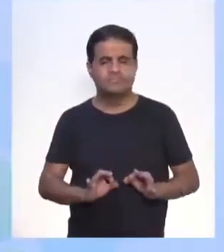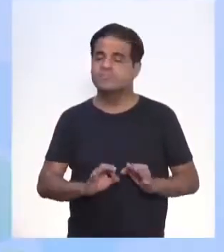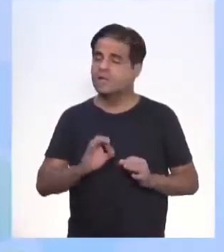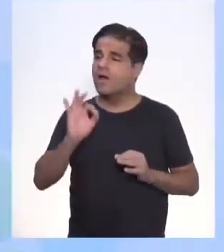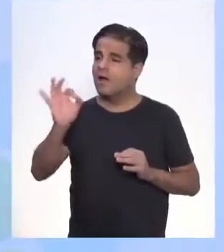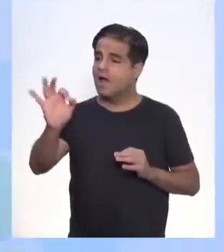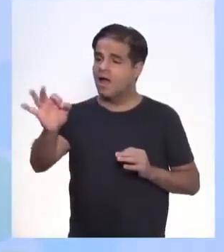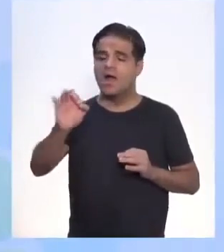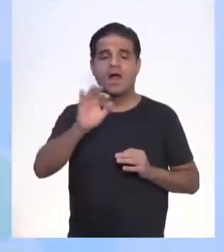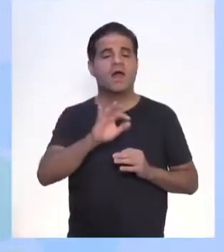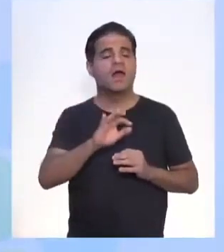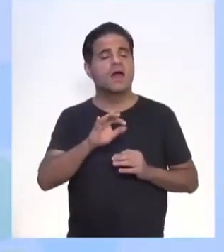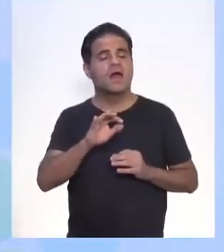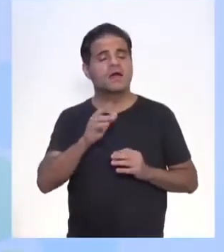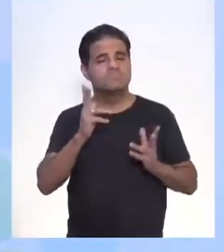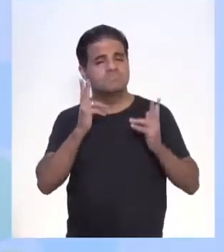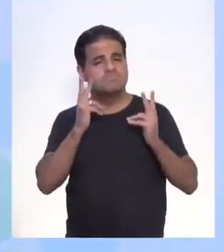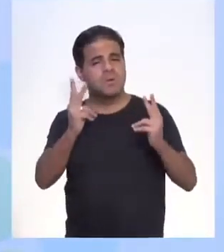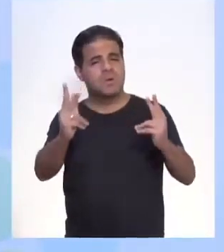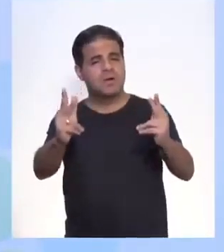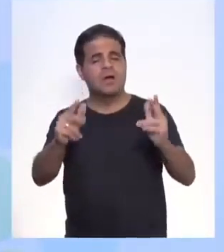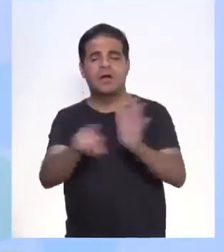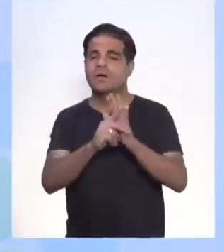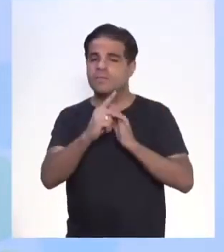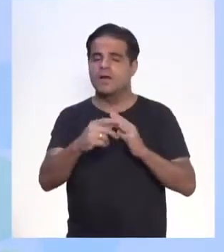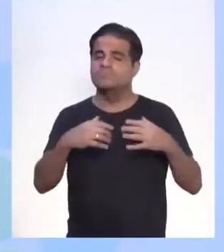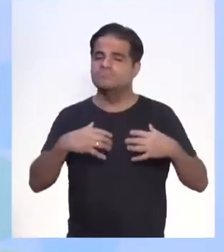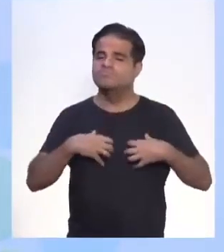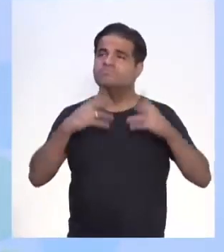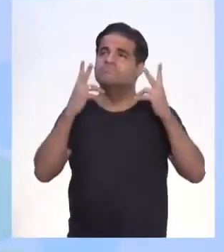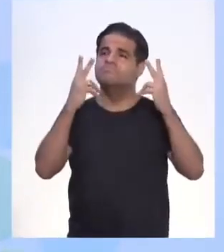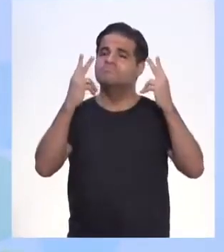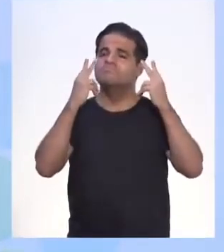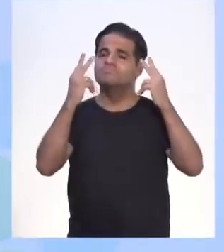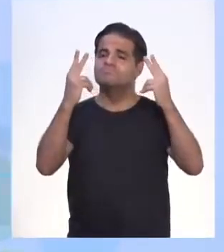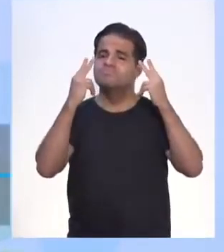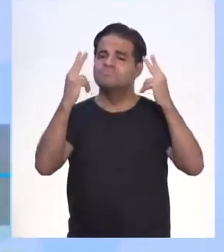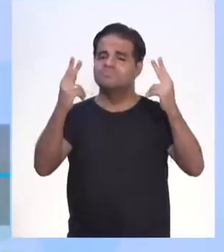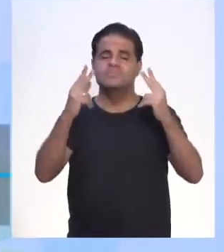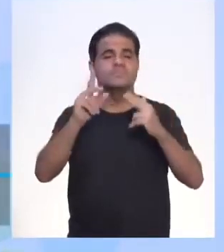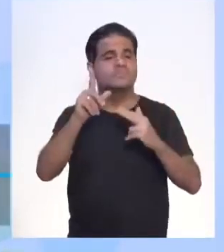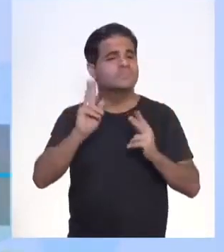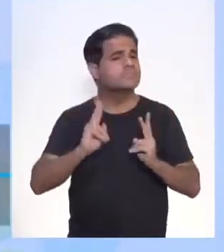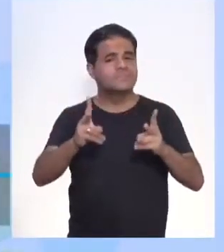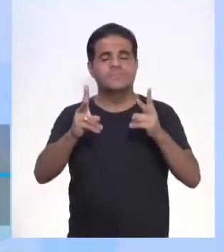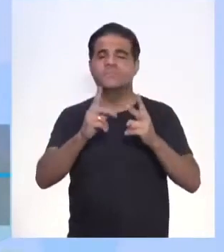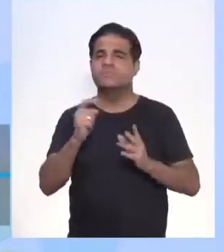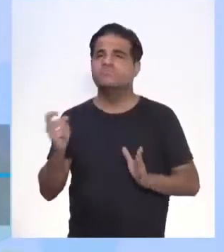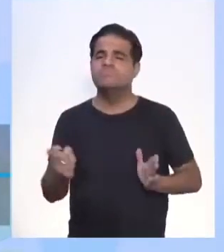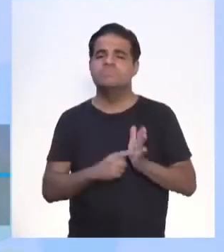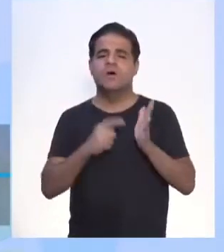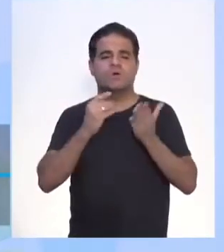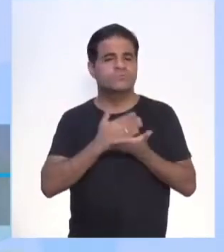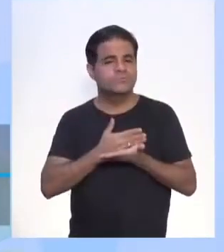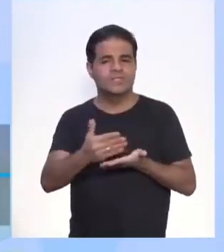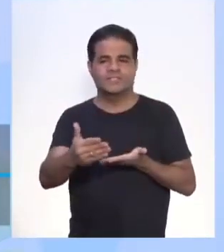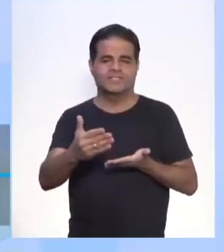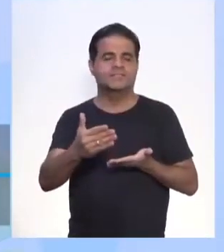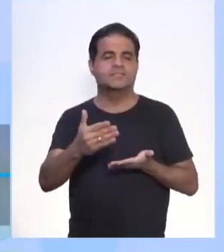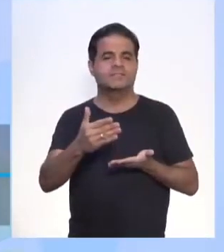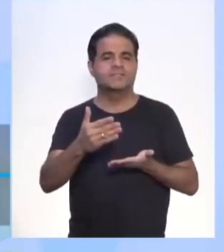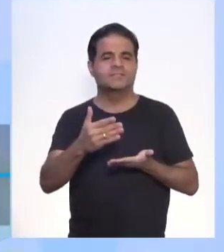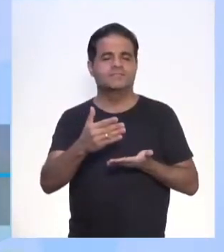Fabi. E essa naturalização, ela é parte do senso comum. Né? E o senso comum é sempre o nosso ponto de partida.